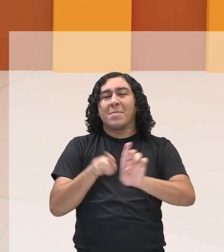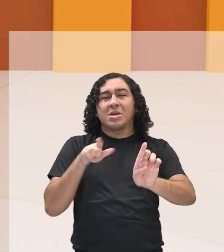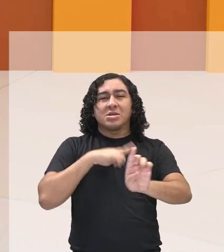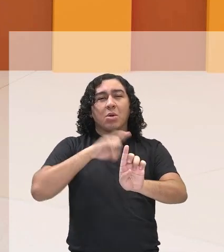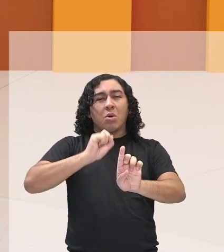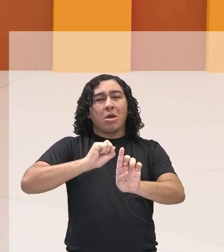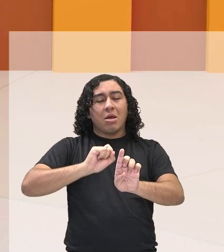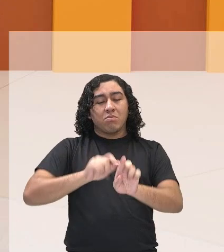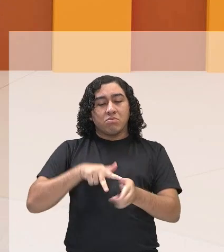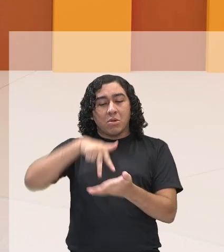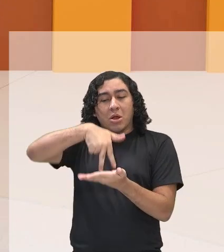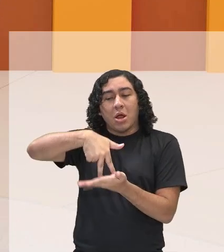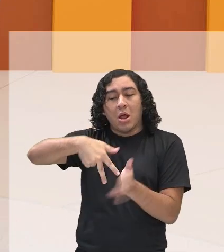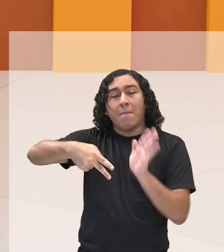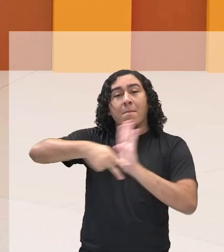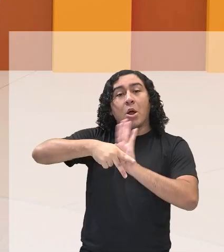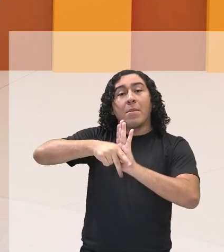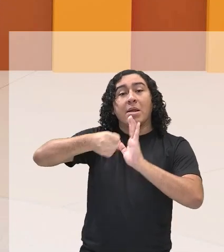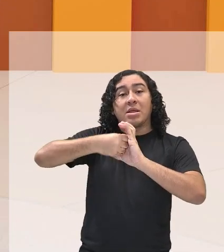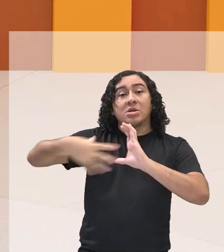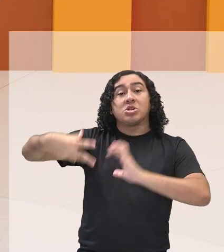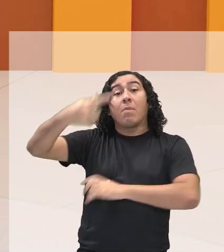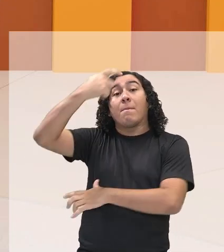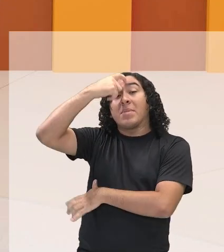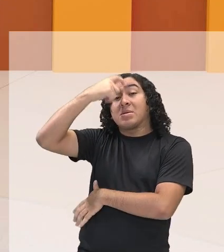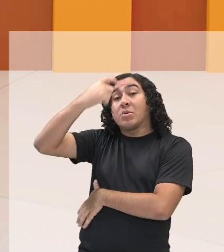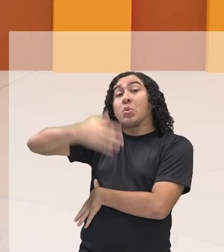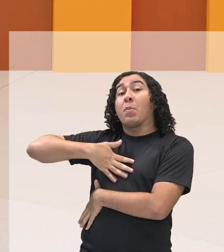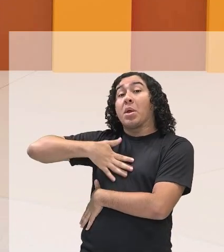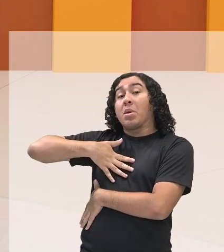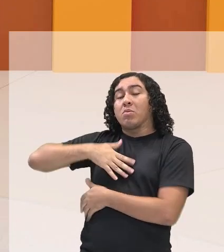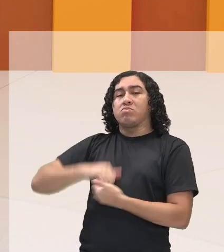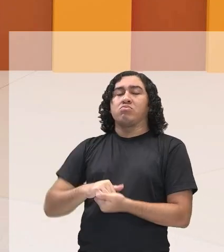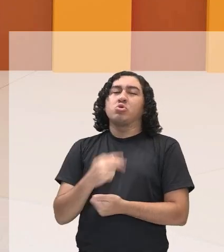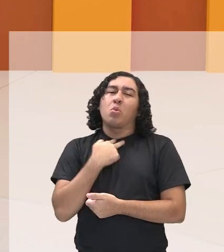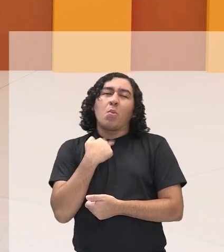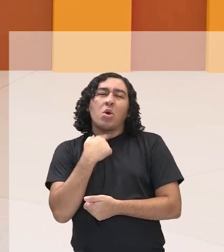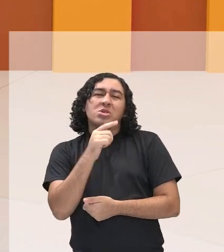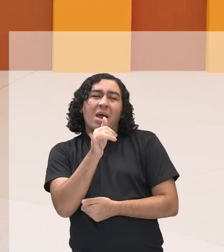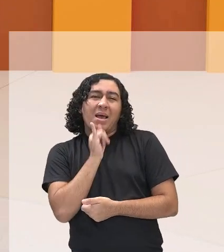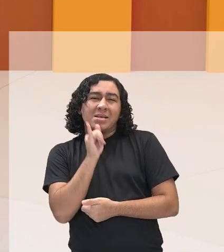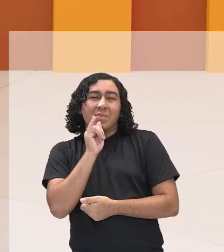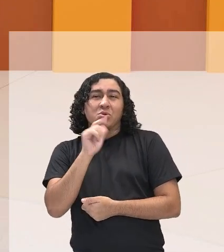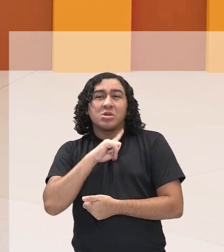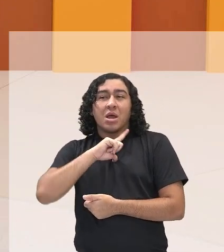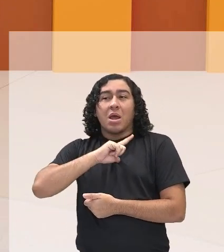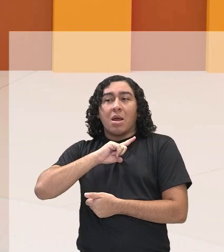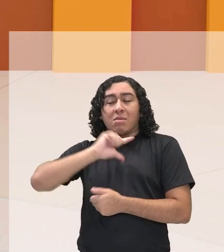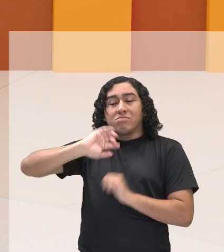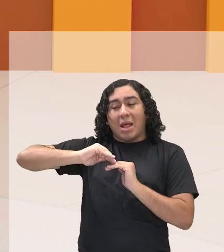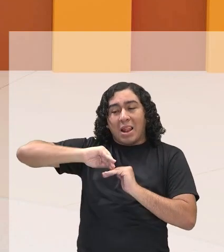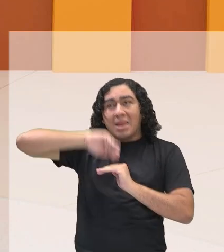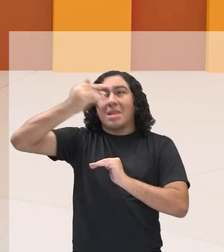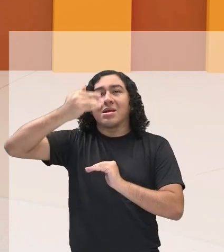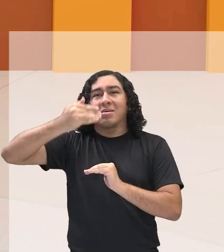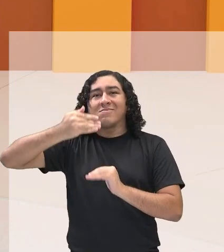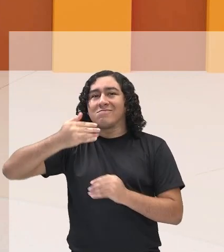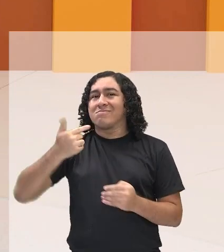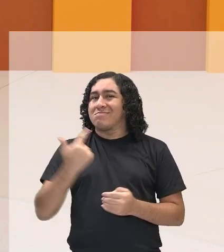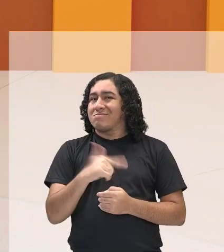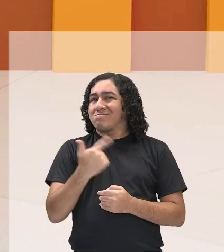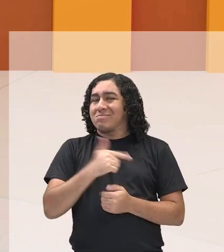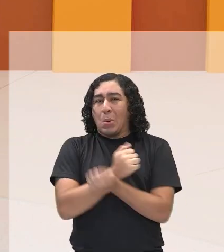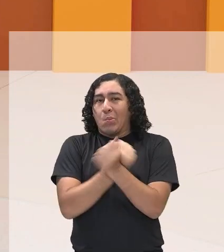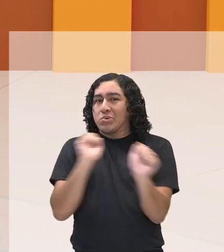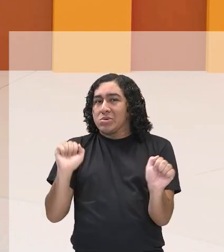minhas condições humanas. Eu não posso fazer uma escolha além da minha condição humana. Então, uma pessoa